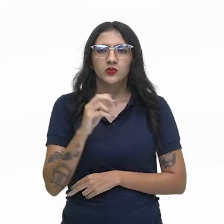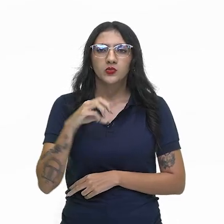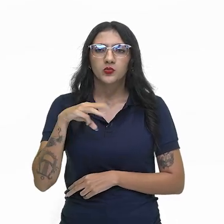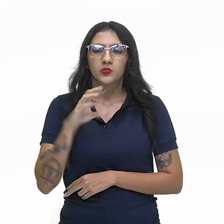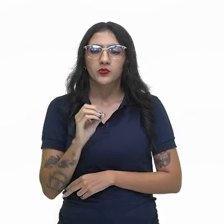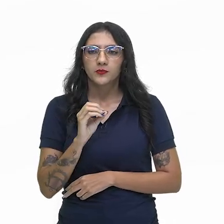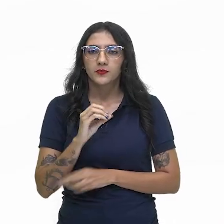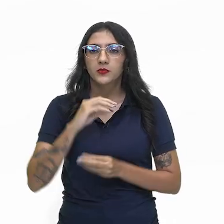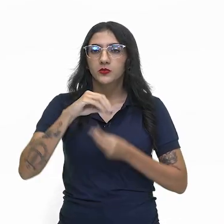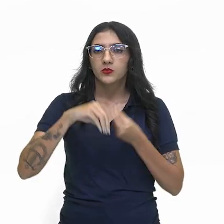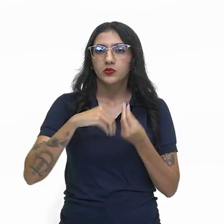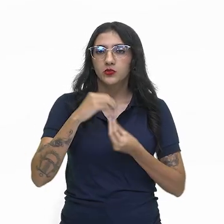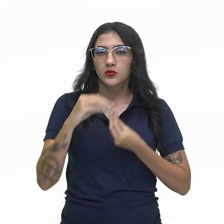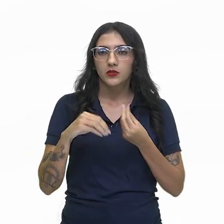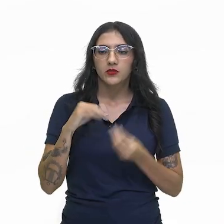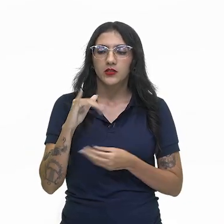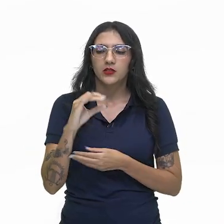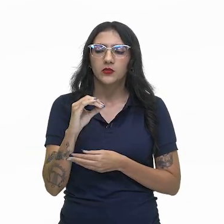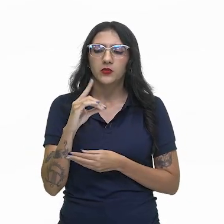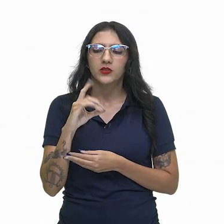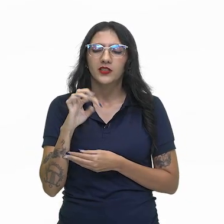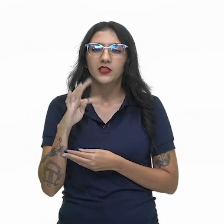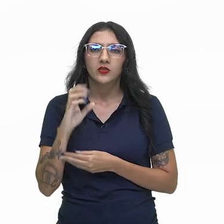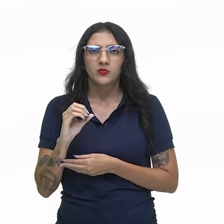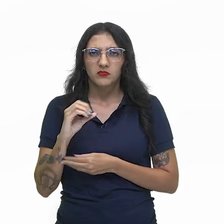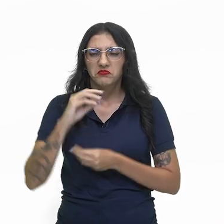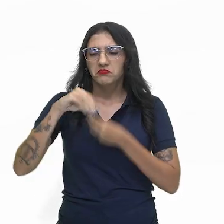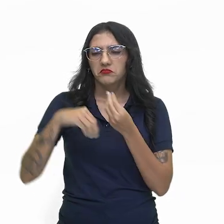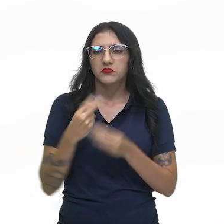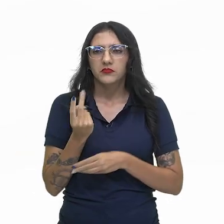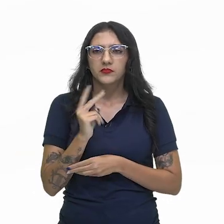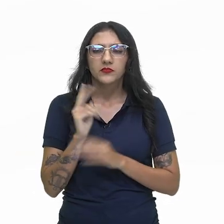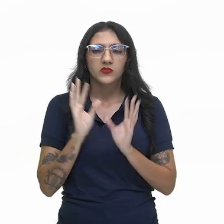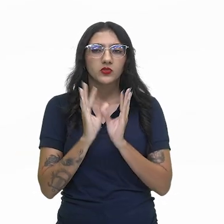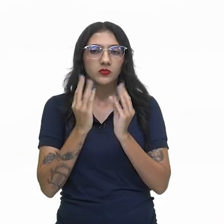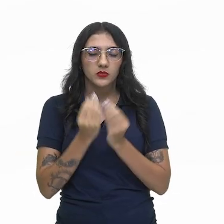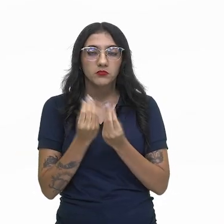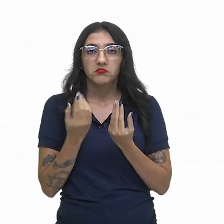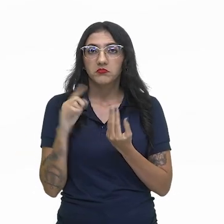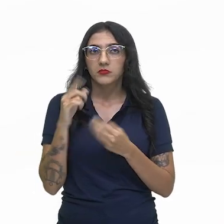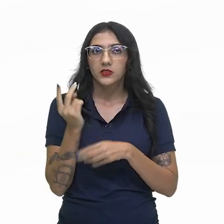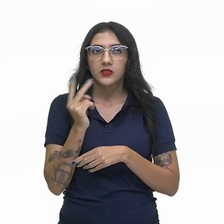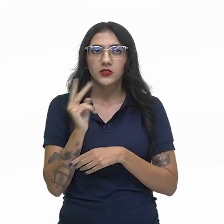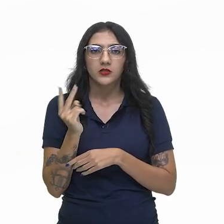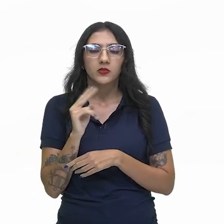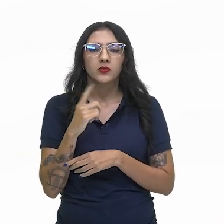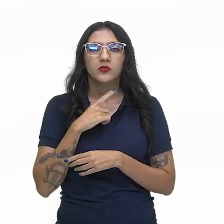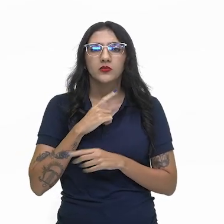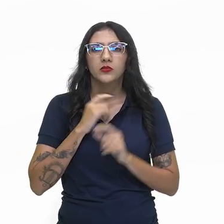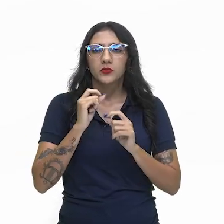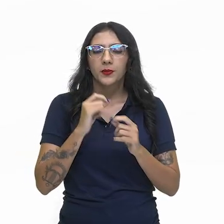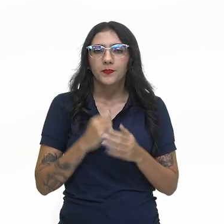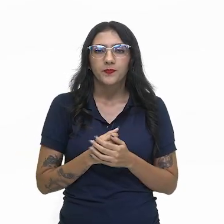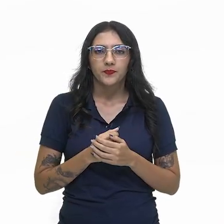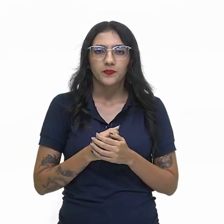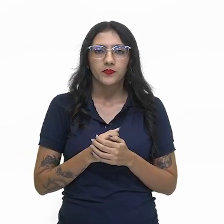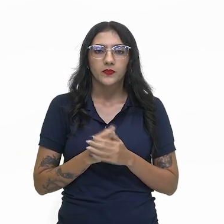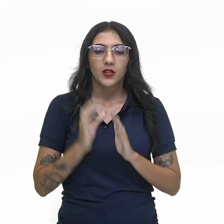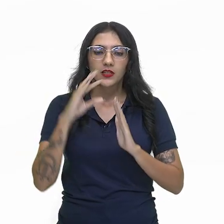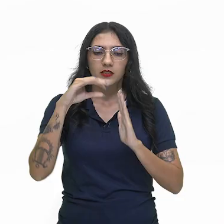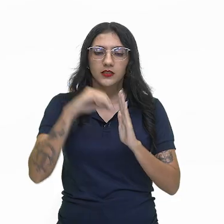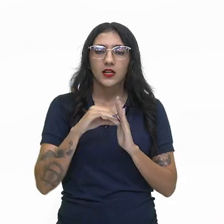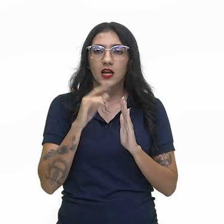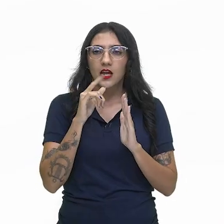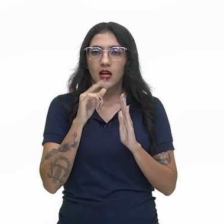chumbo reagindo com o iodeto de sódio. Ambos estão em solução aquosa. O